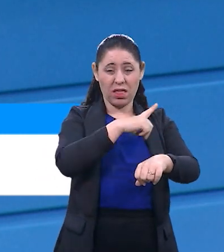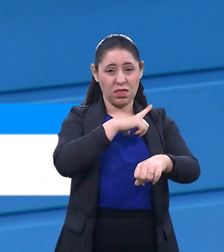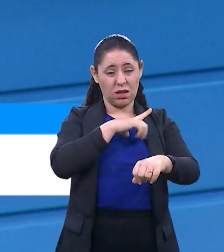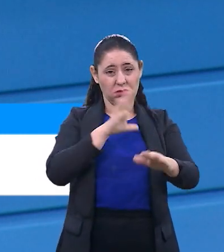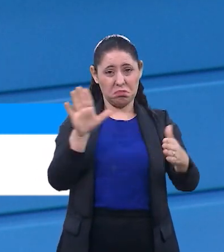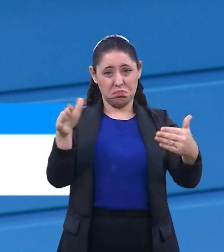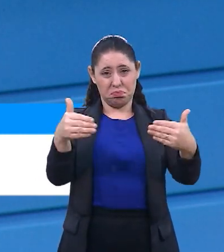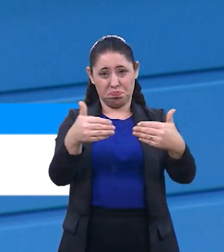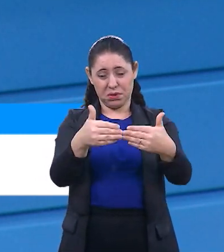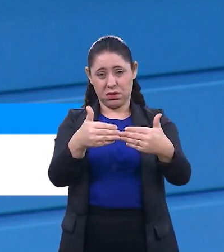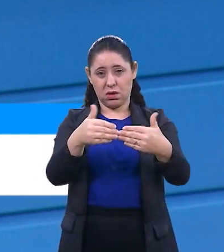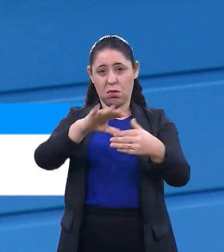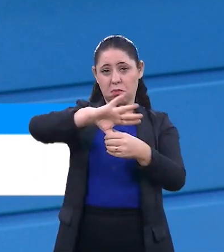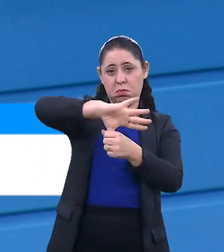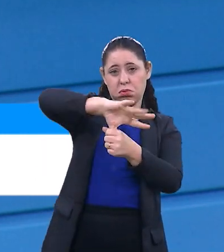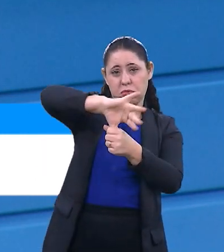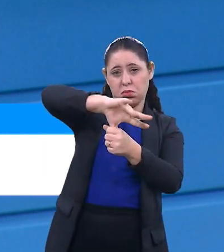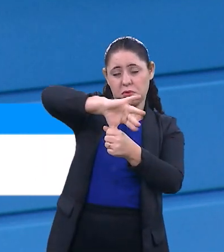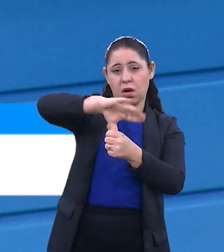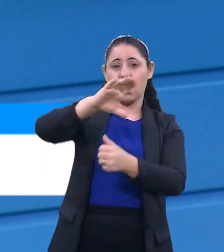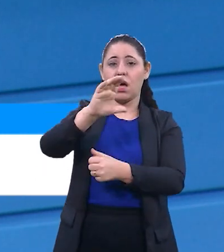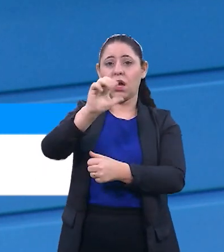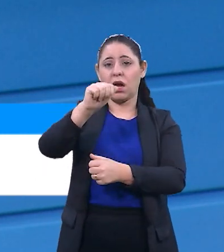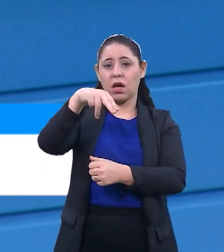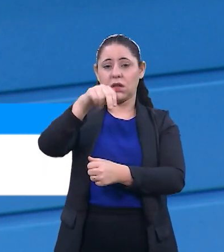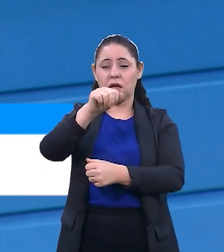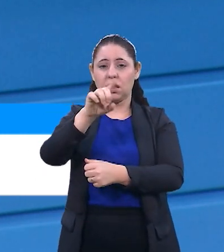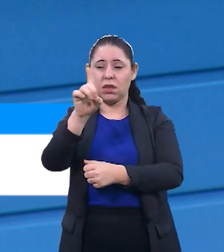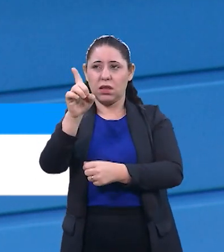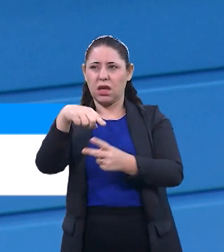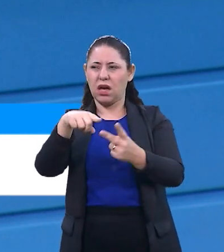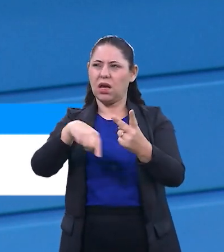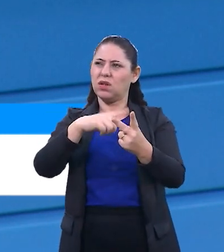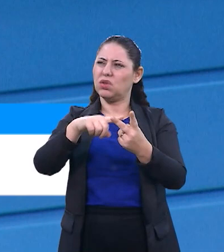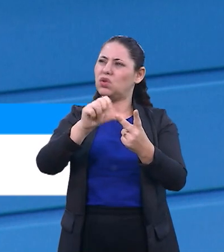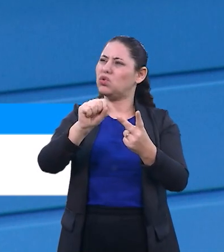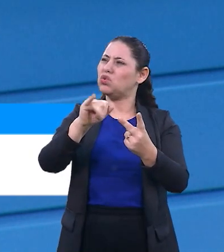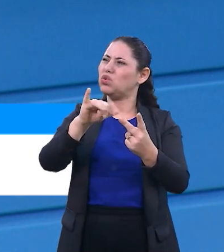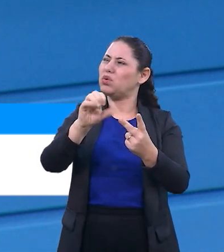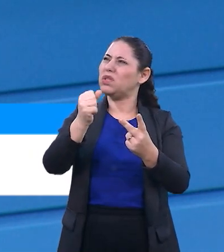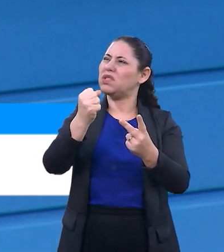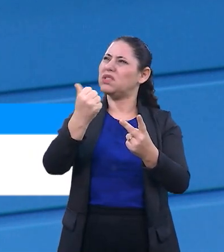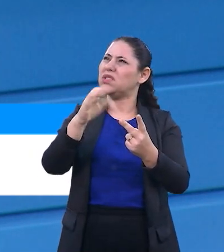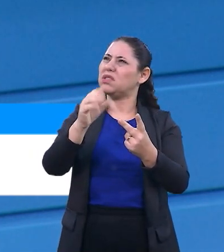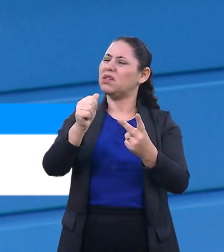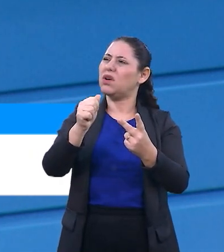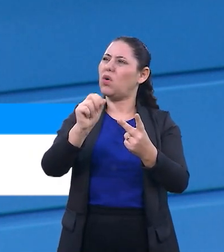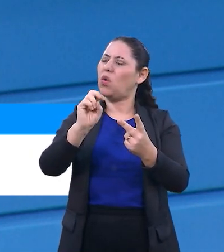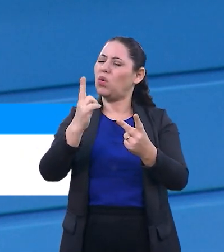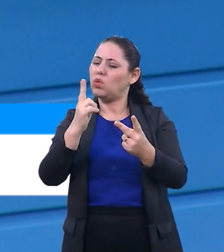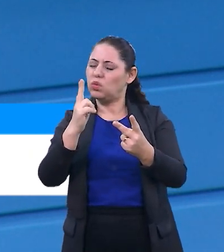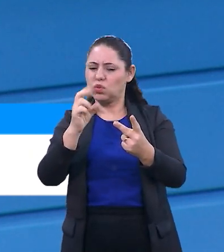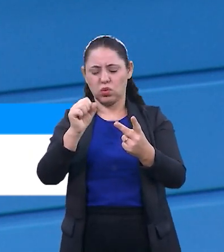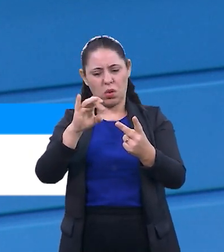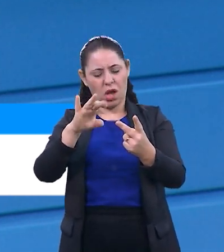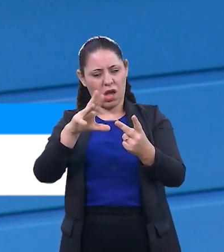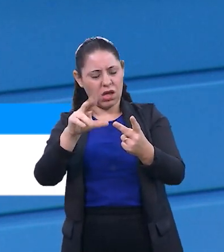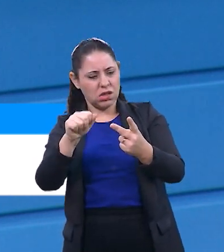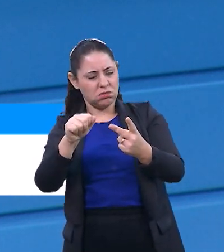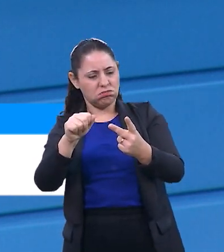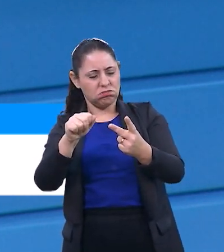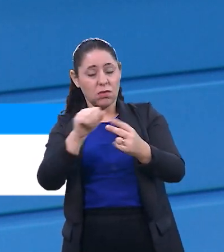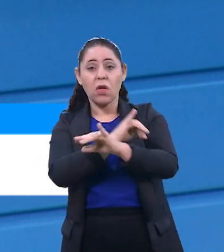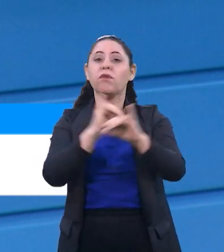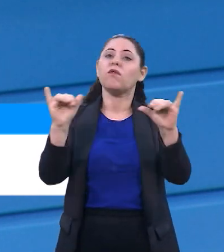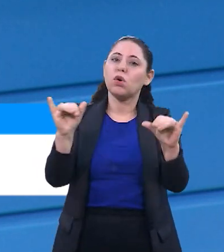paraguaio está fechando a embaixada no Canadá, na Suíça ou na Suécia, em outros países, e a informação